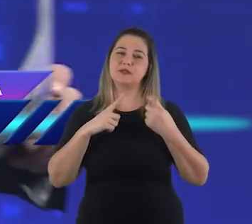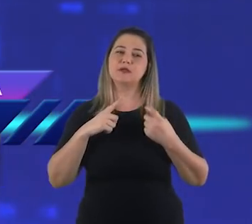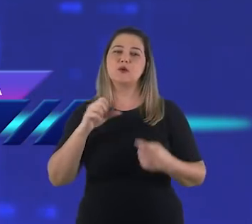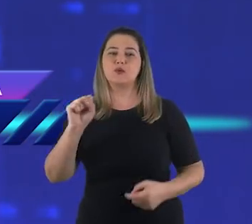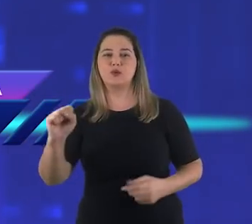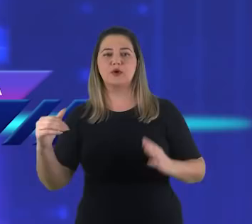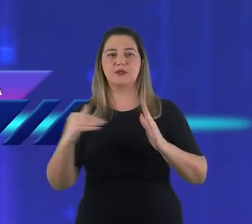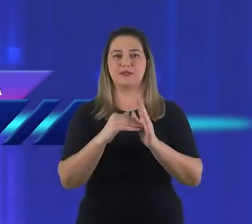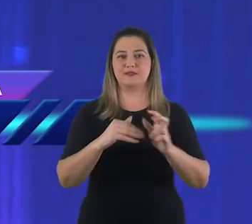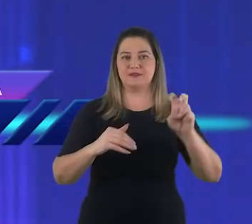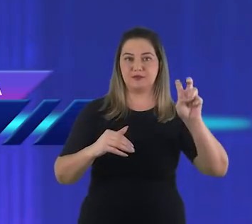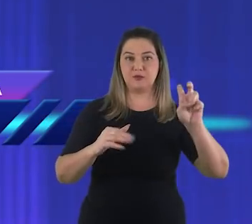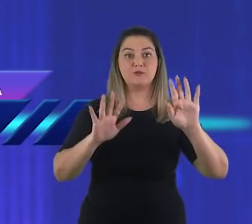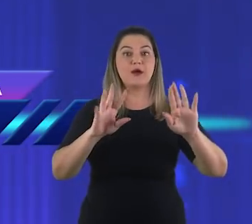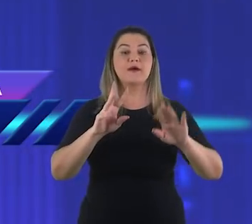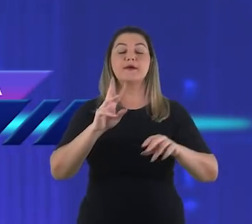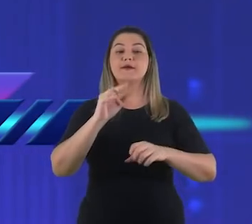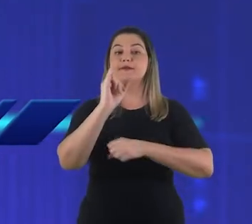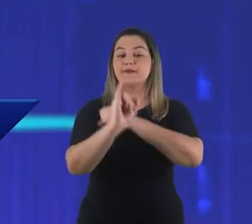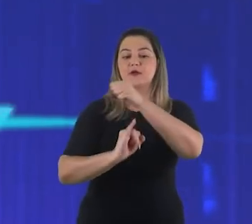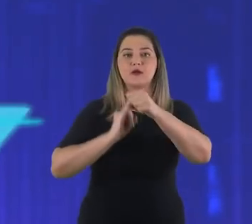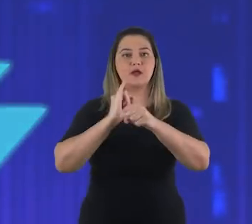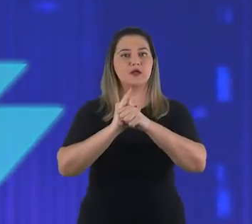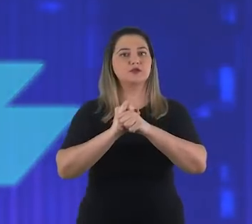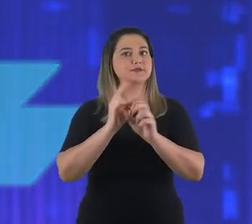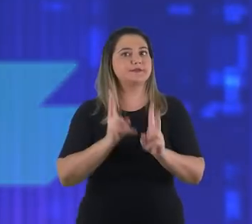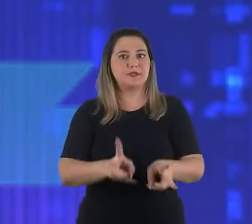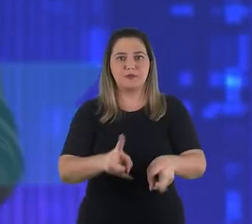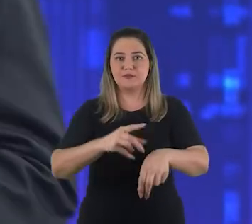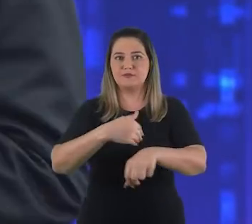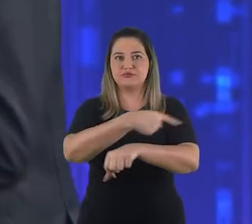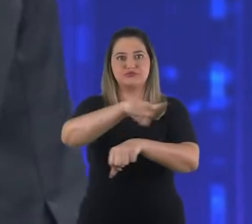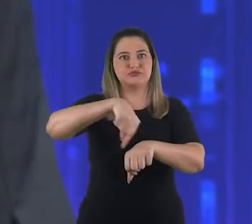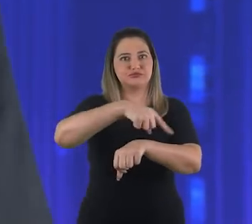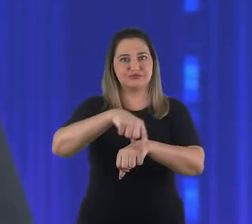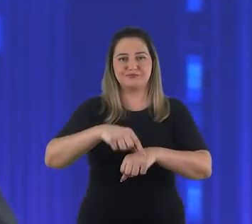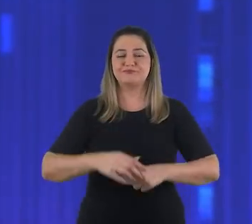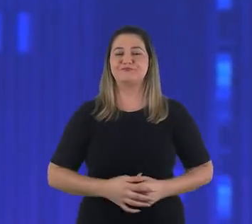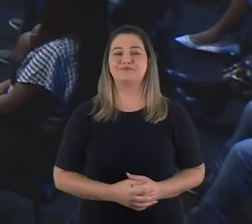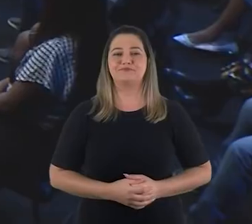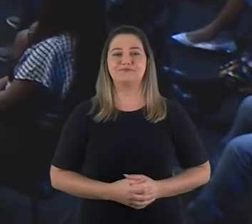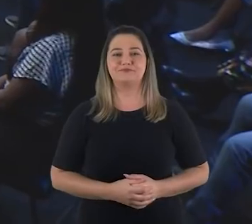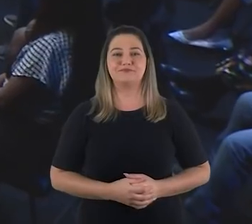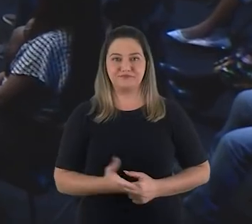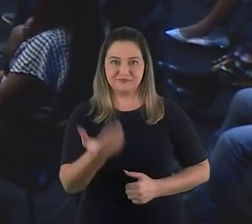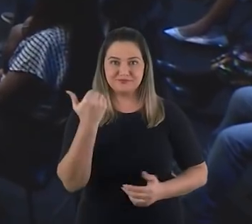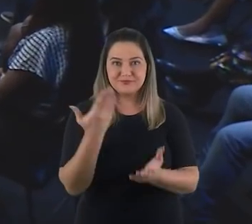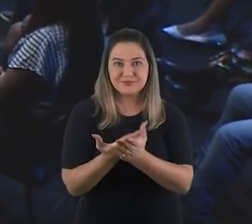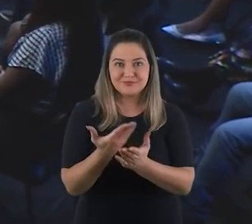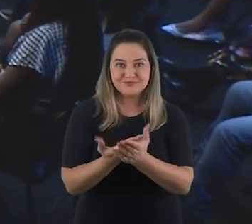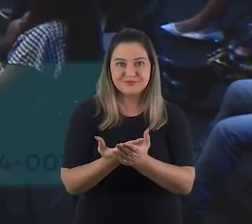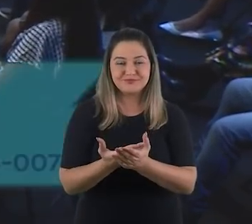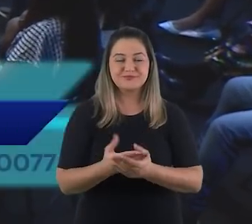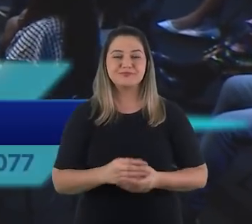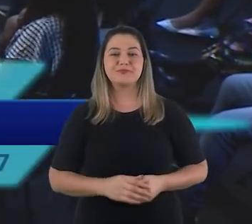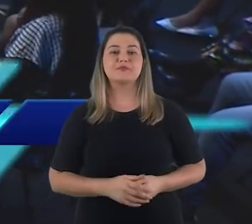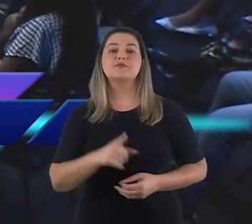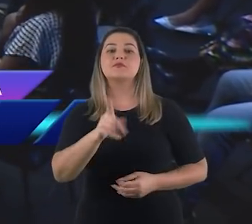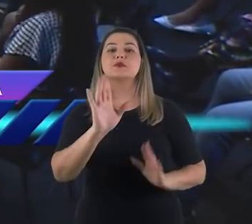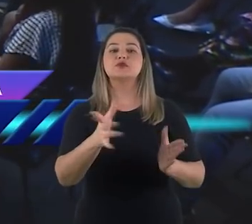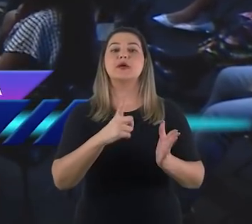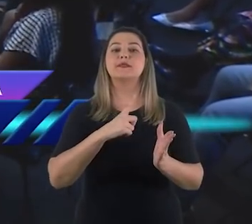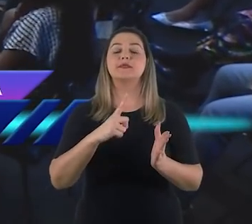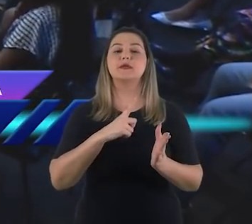na internet, 24 horas por dia, 7 dias por semana. Bom, vamos agora ao nosso estudo.